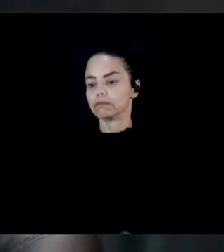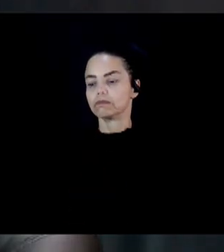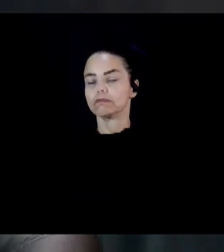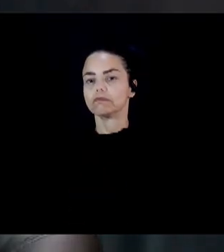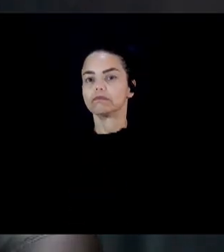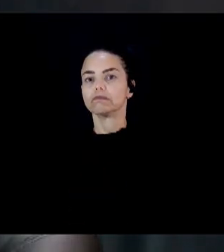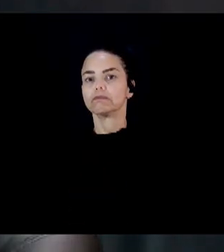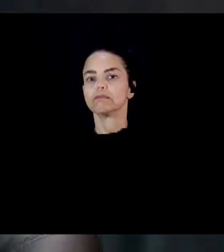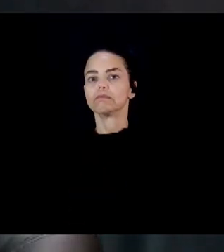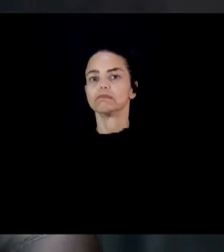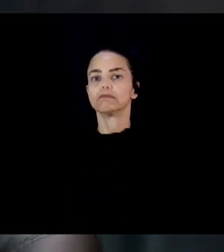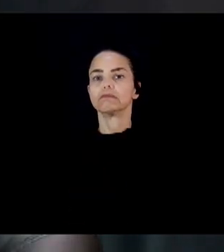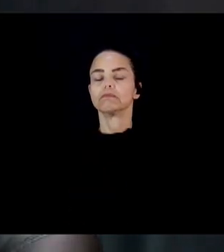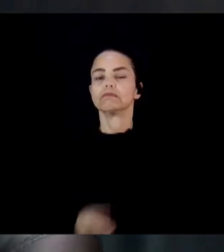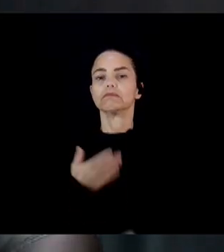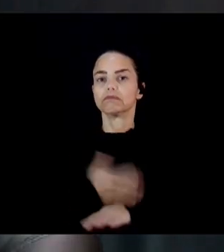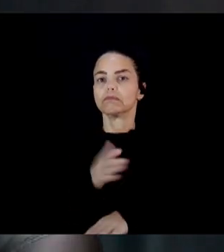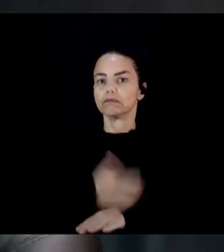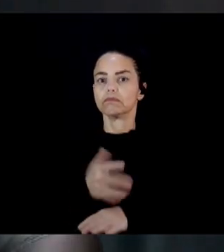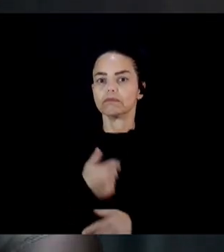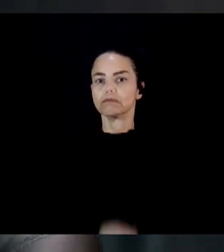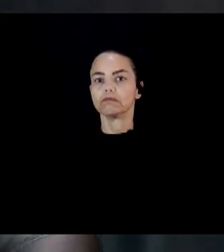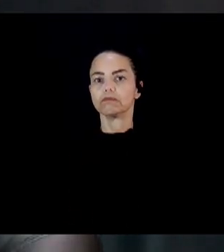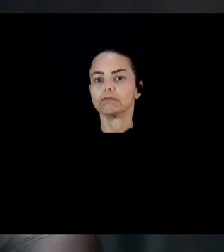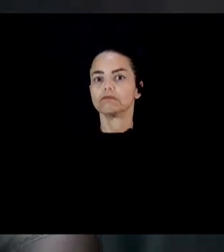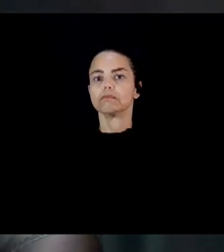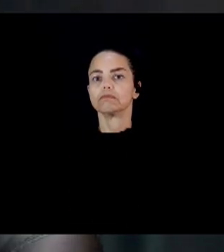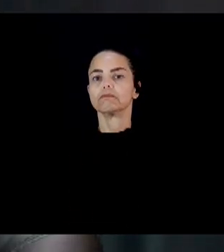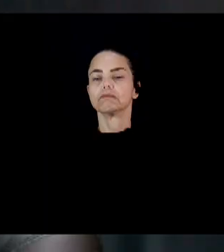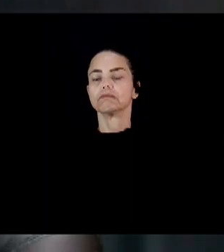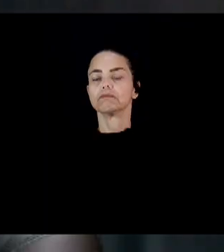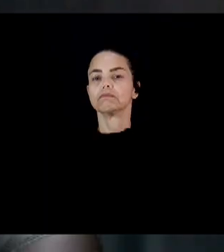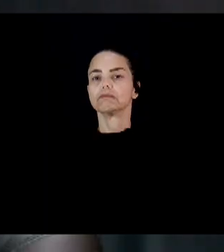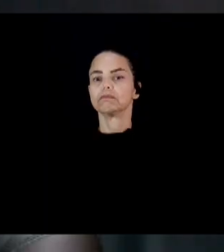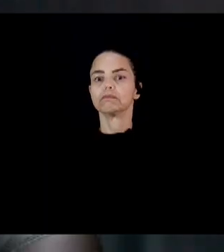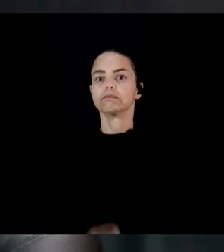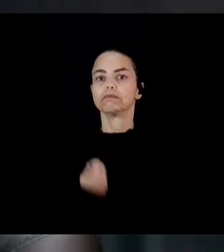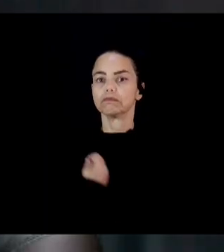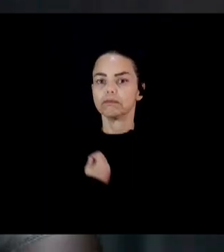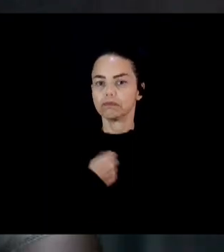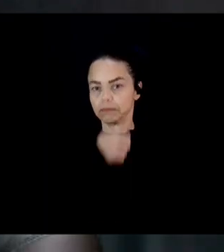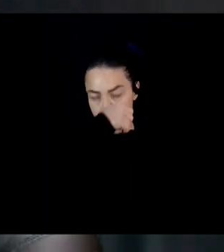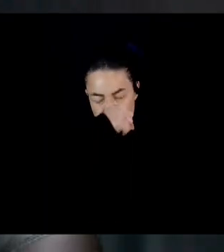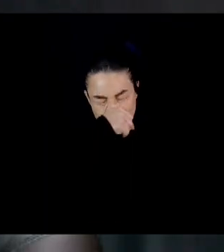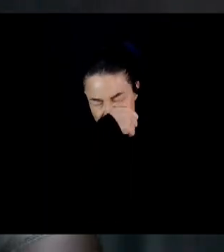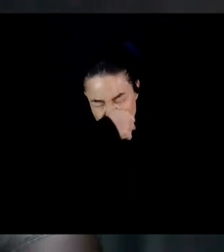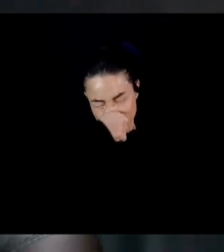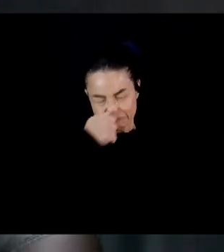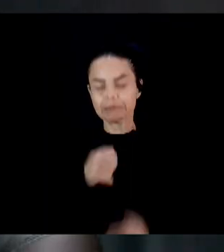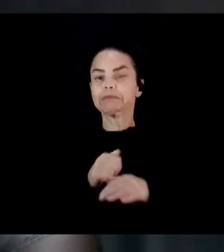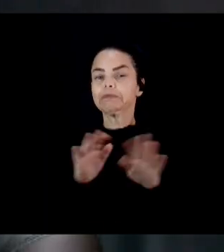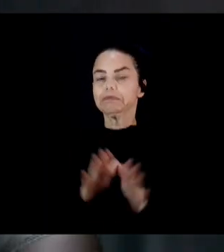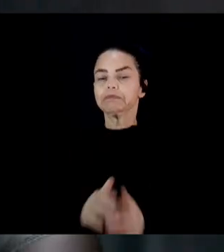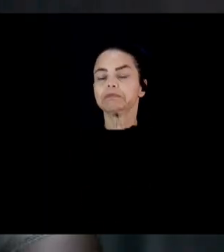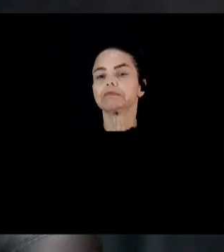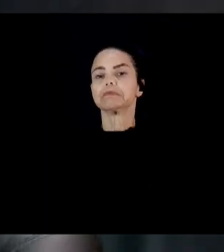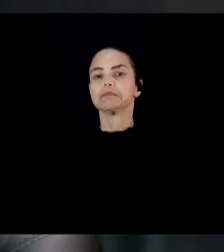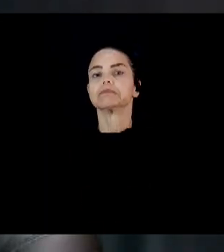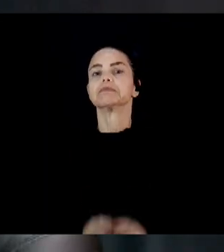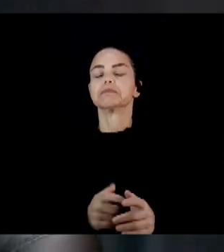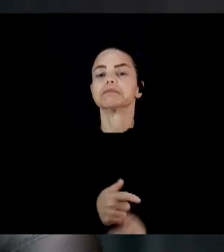de participar não é esse declínio físico, não é esse declínio intrínseco, é mais esse